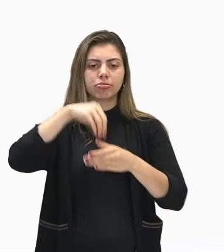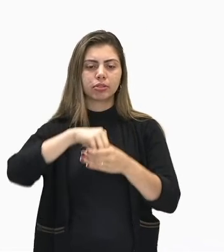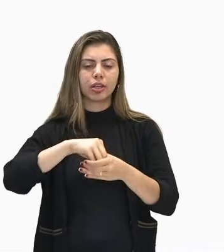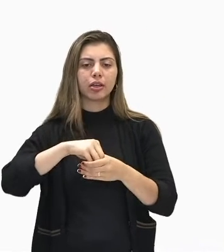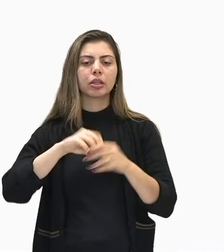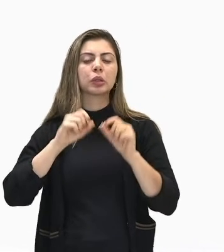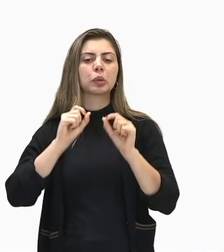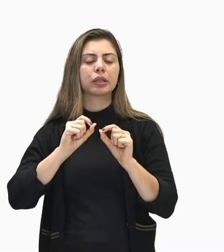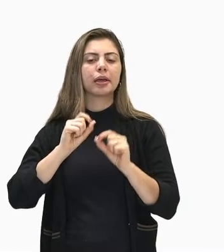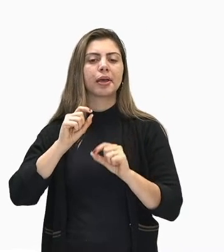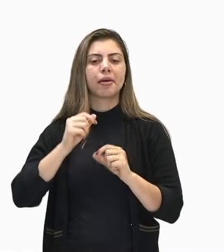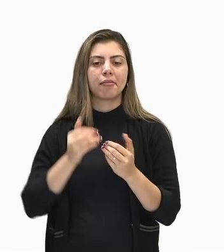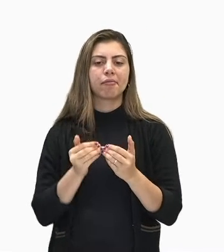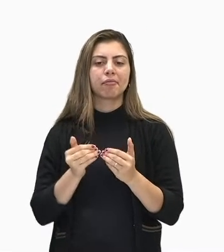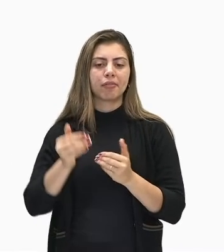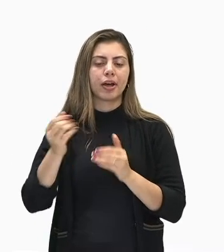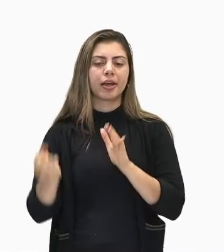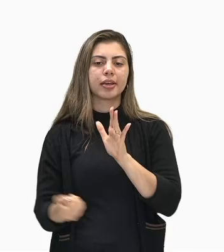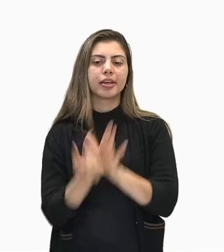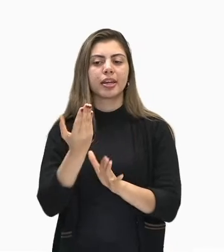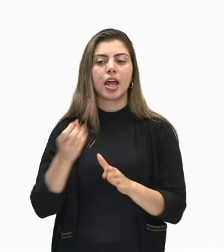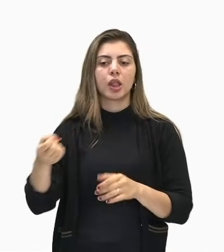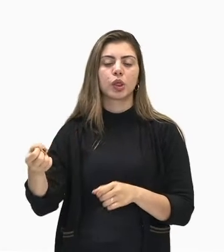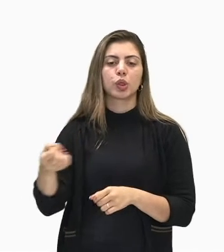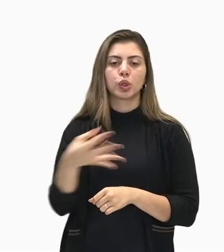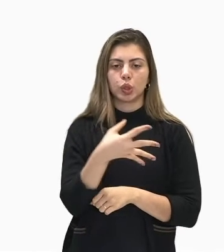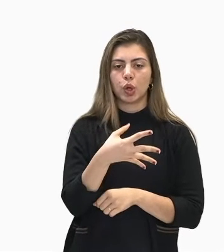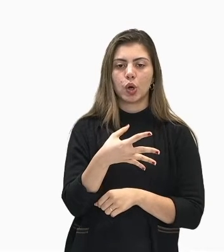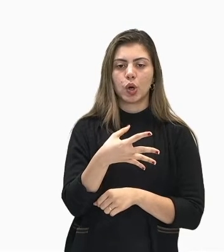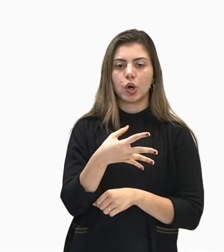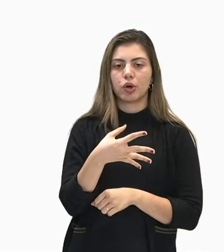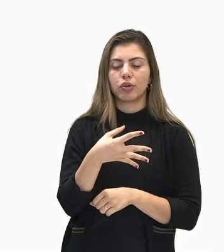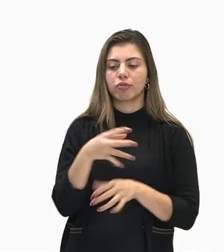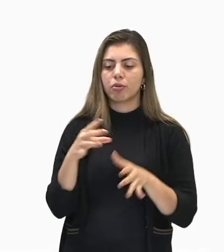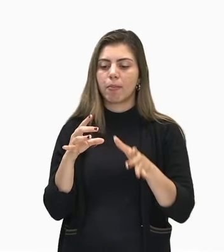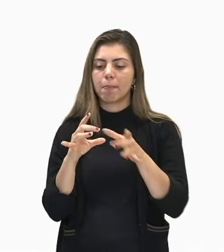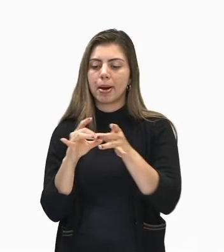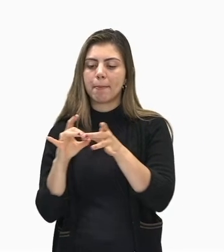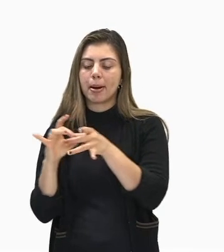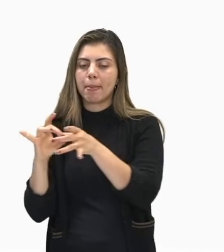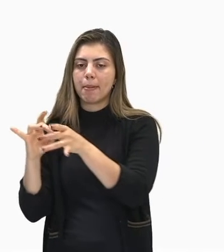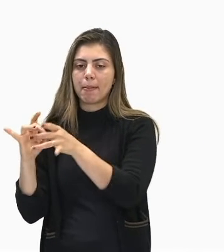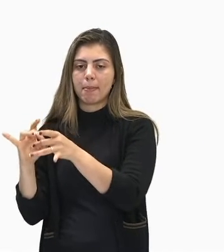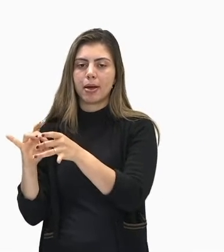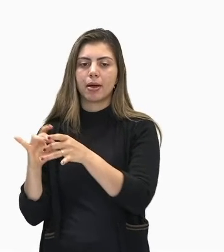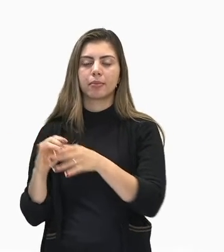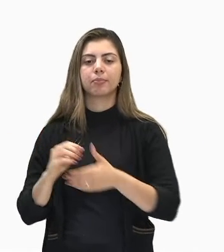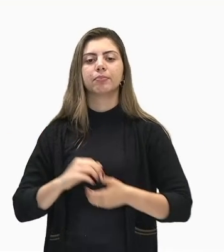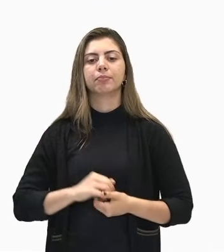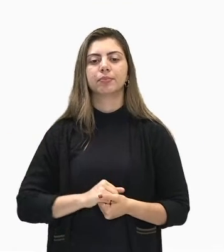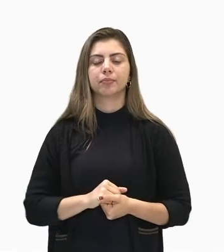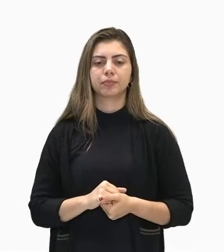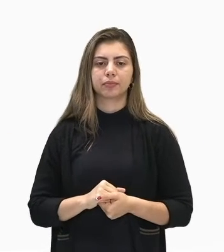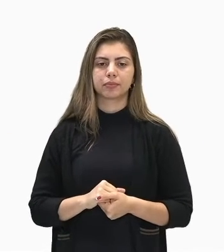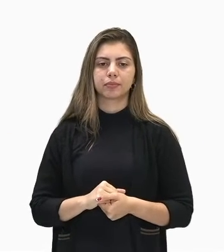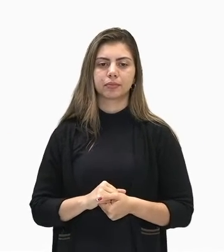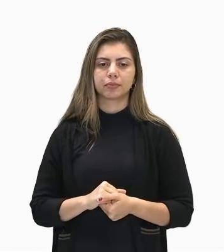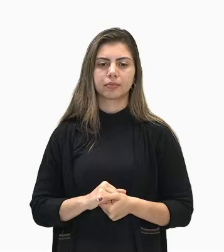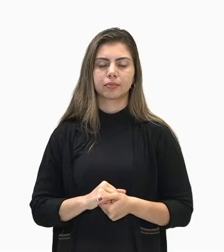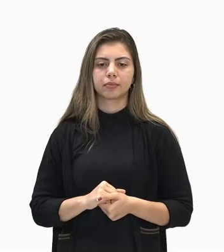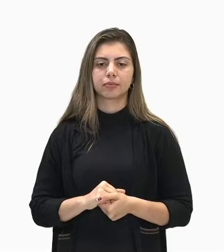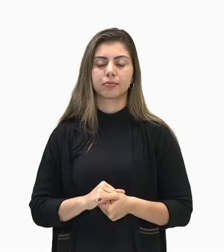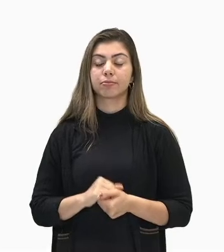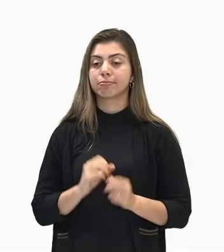para formar novas ligações nos produtos.